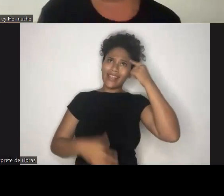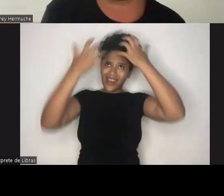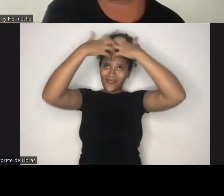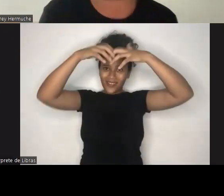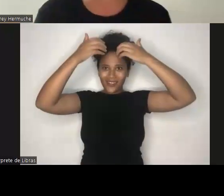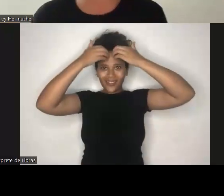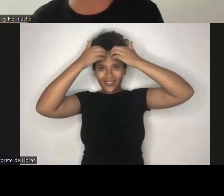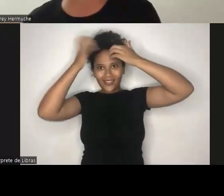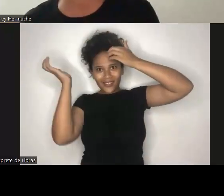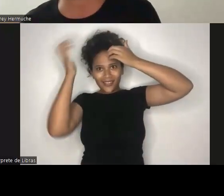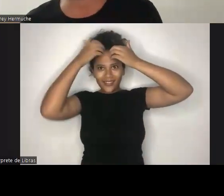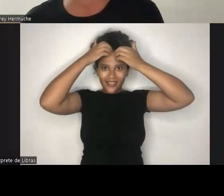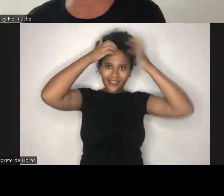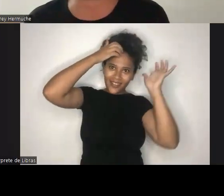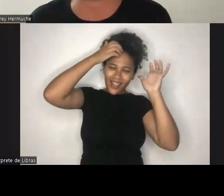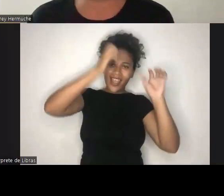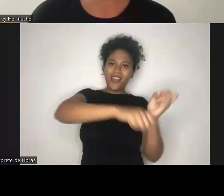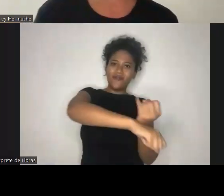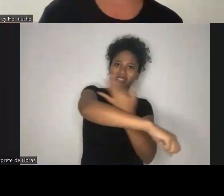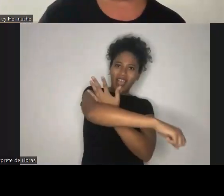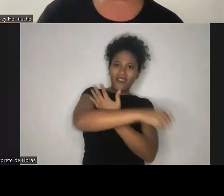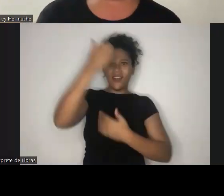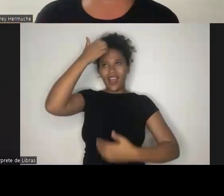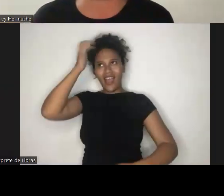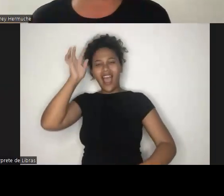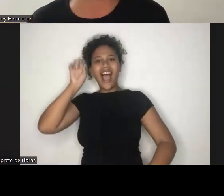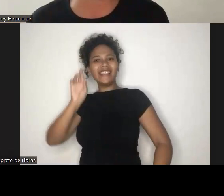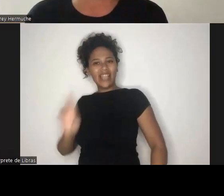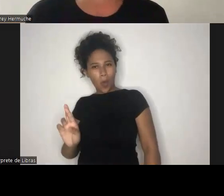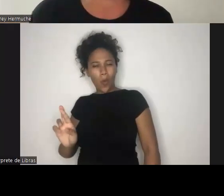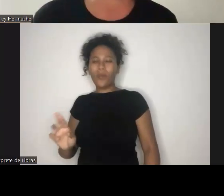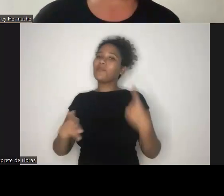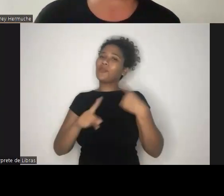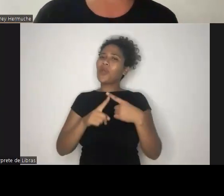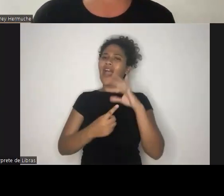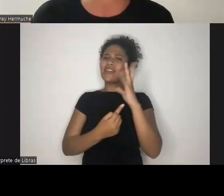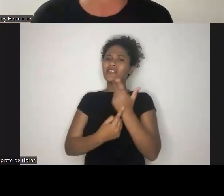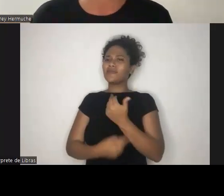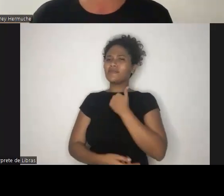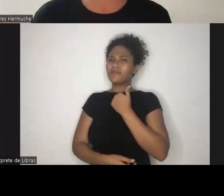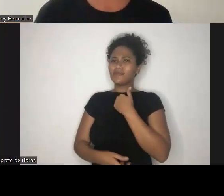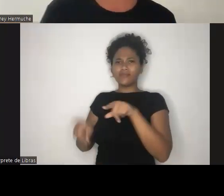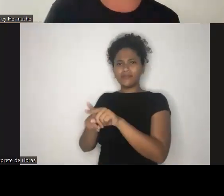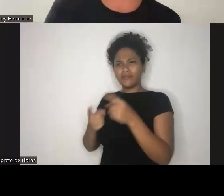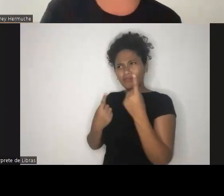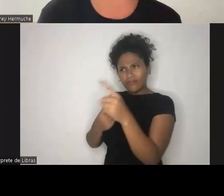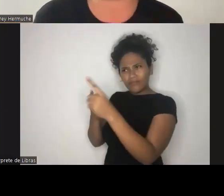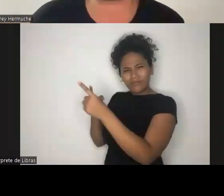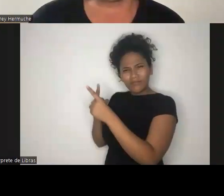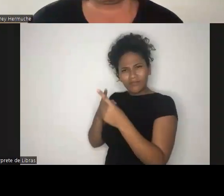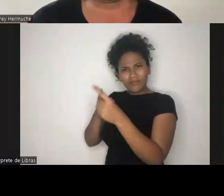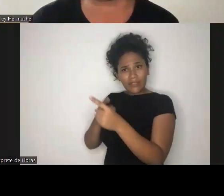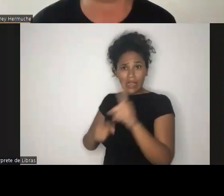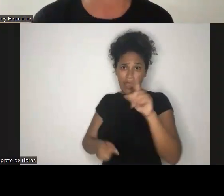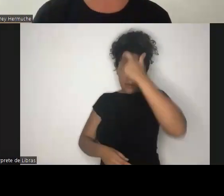tem um lado emocional e um lado é racional Porque que o artista ele também não pode provocar bastante se ele é uma pessoa